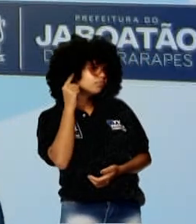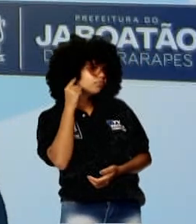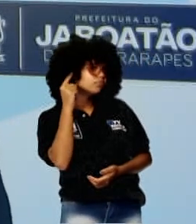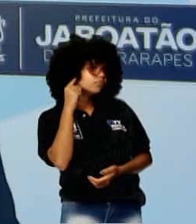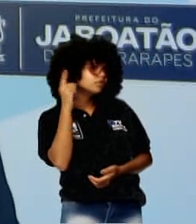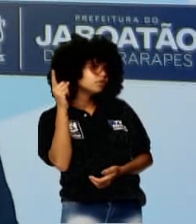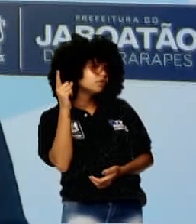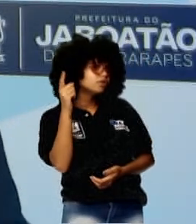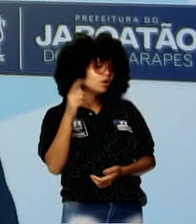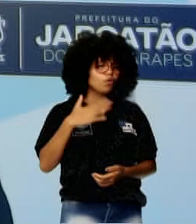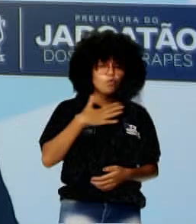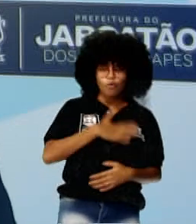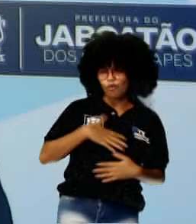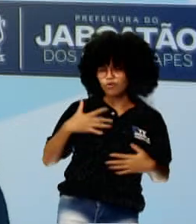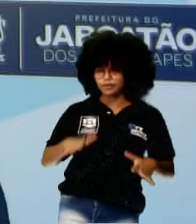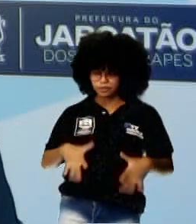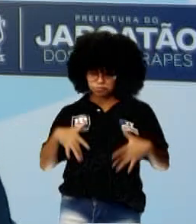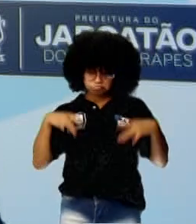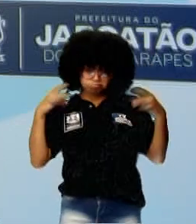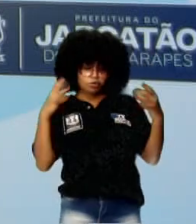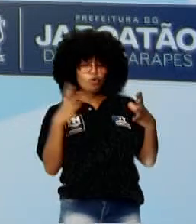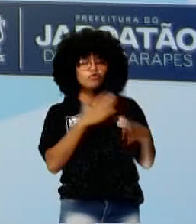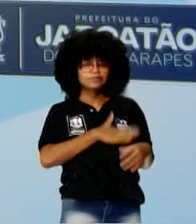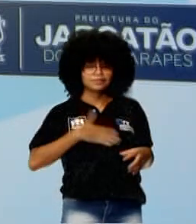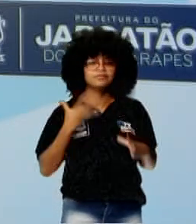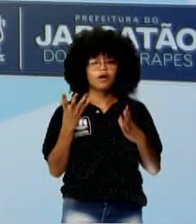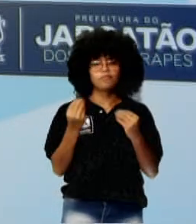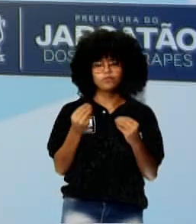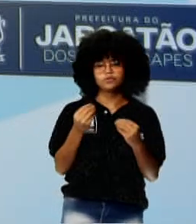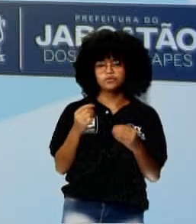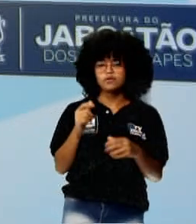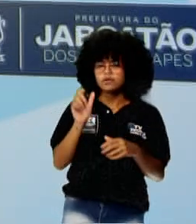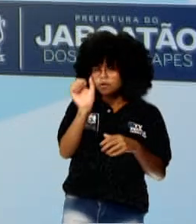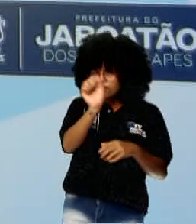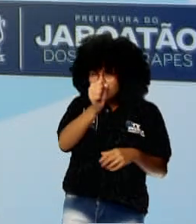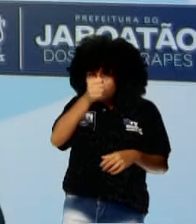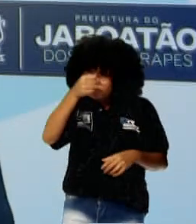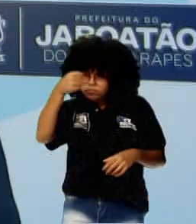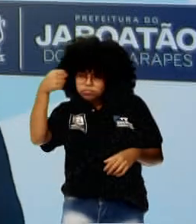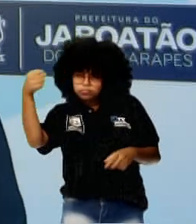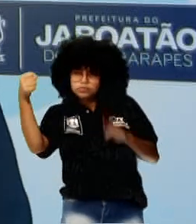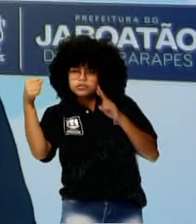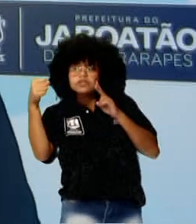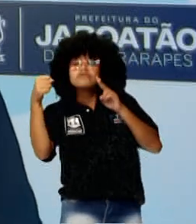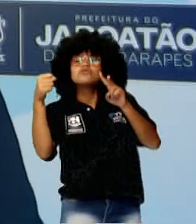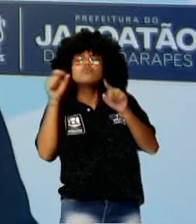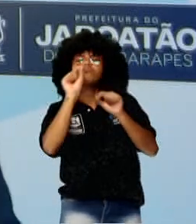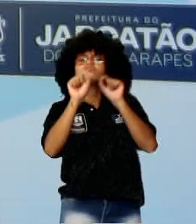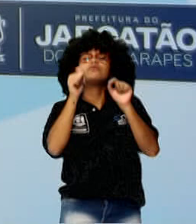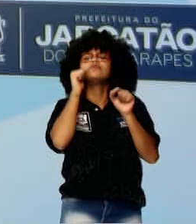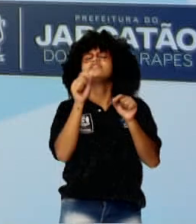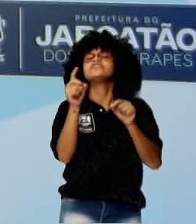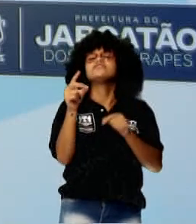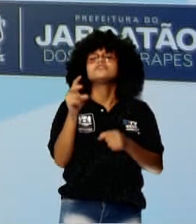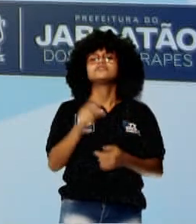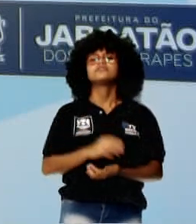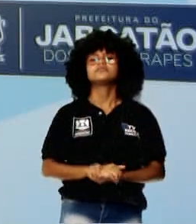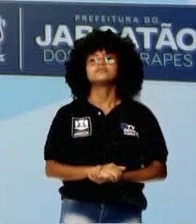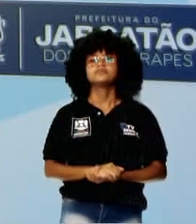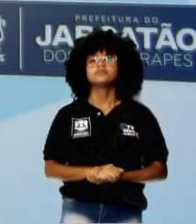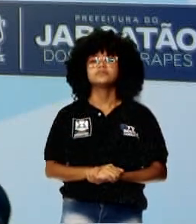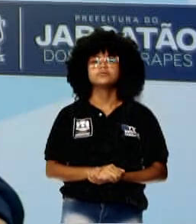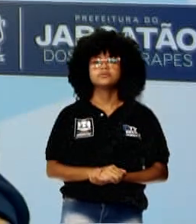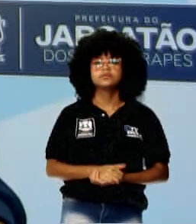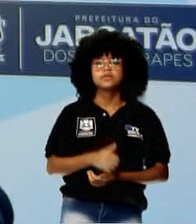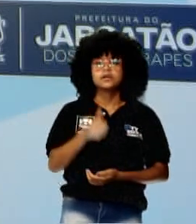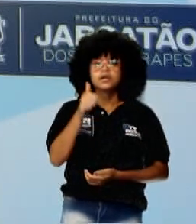flor da idade que gostava de se arrumar, foi logo para a porta para ver o que era que aquela senhora estava a vender. E a senhora, que